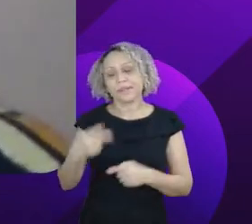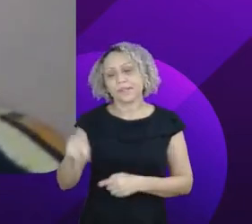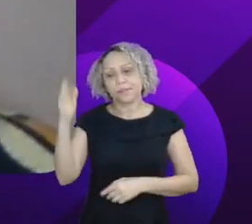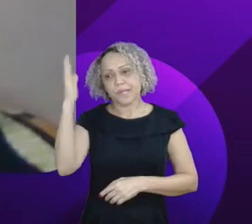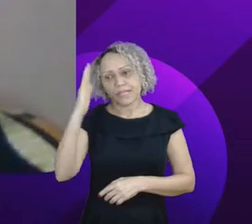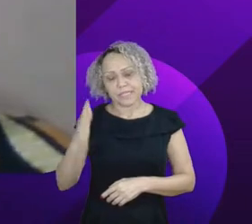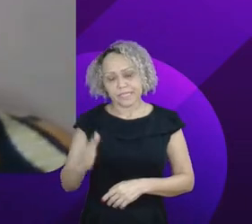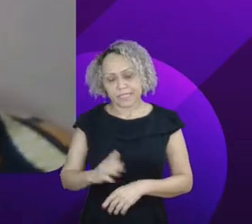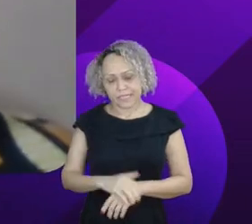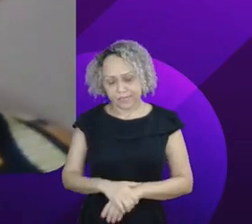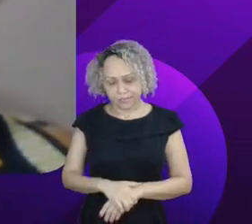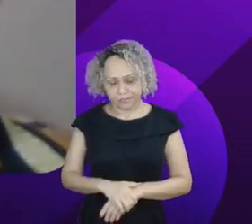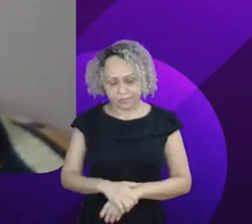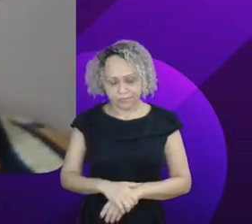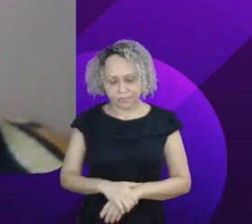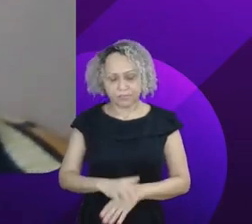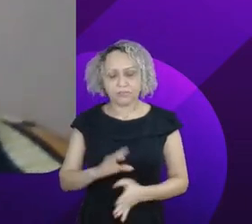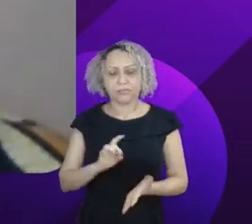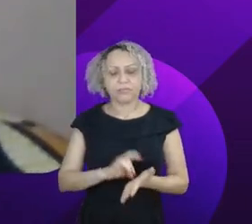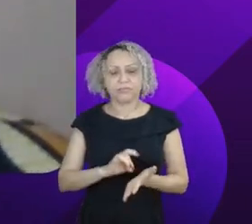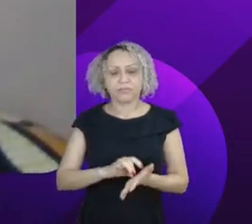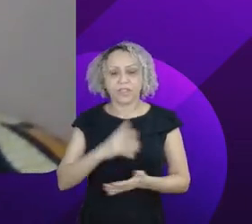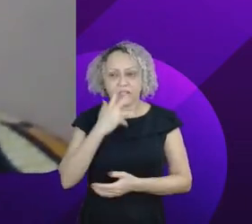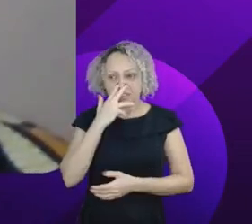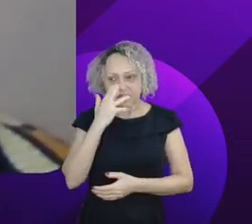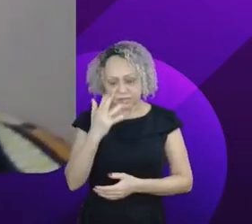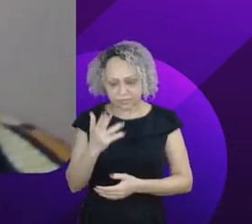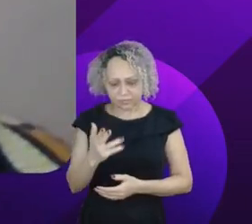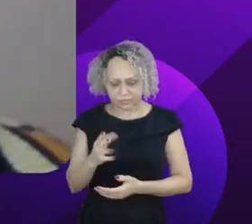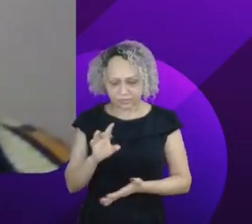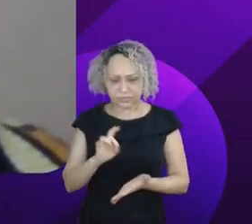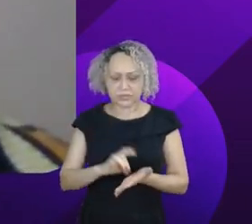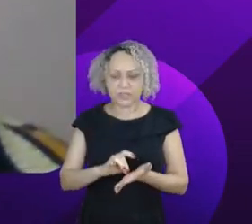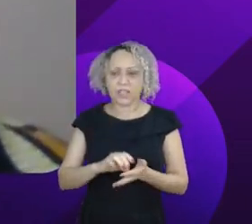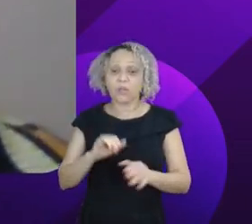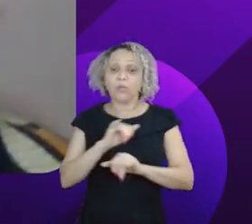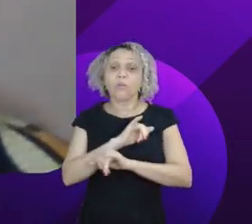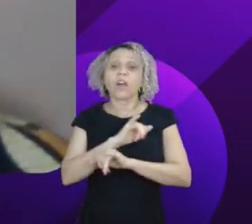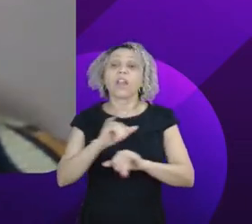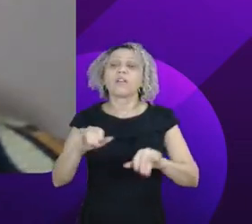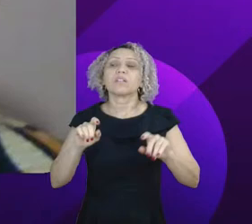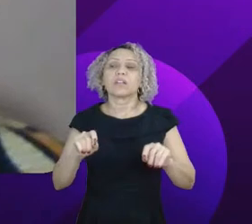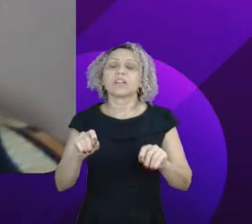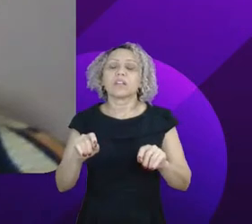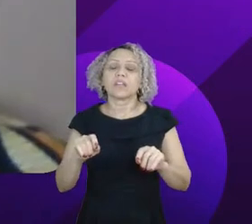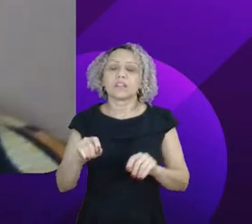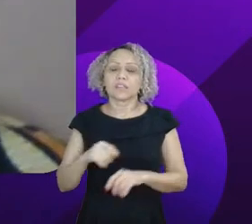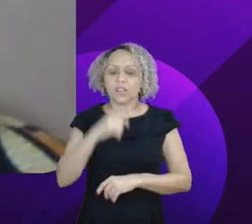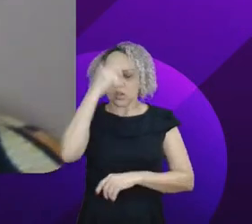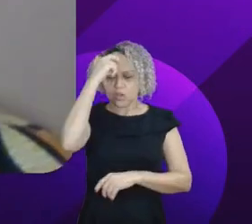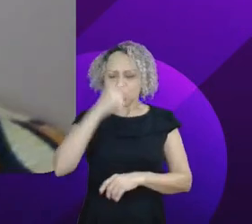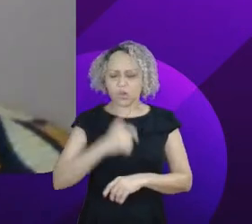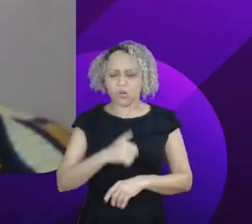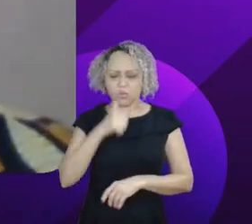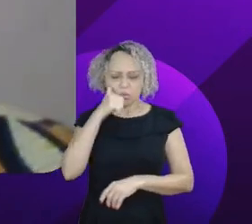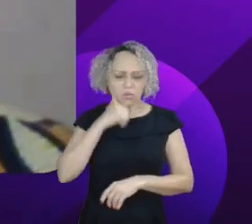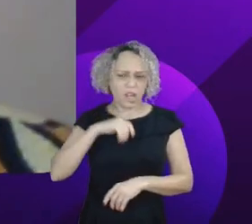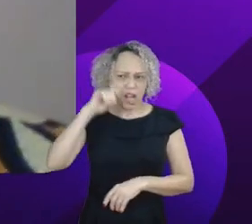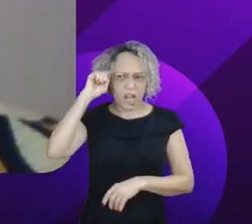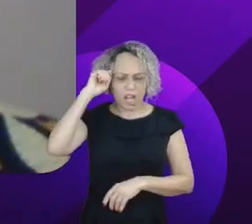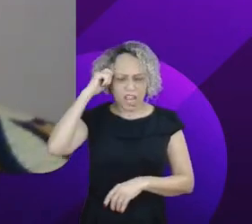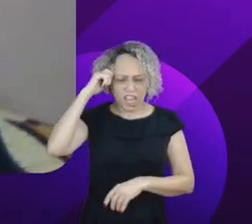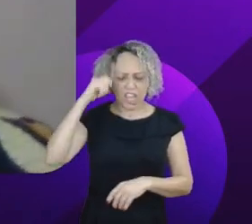é isso. Na realidade, gostaria de dizer que, enquanto mulher negra, enquanto